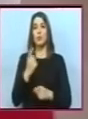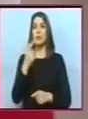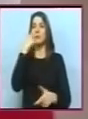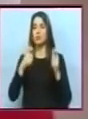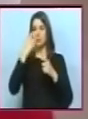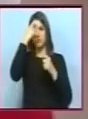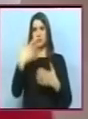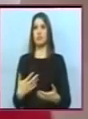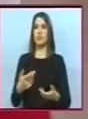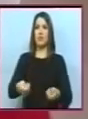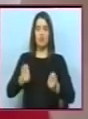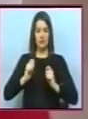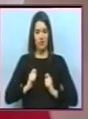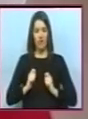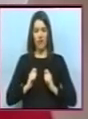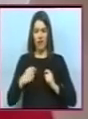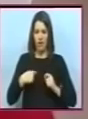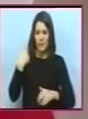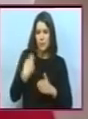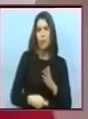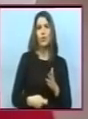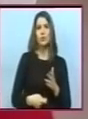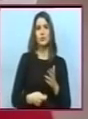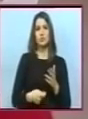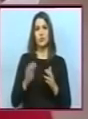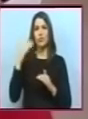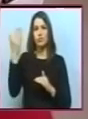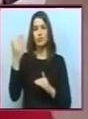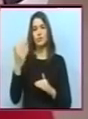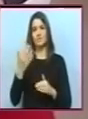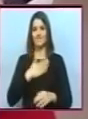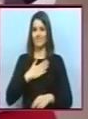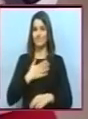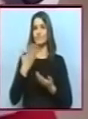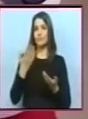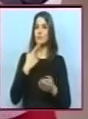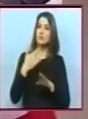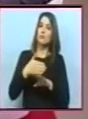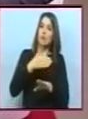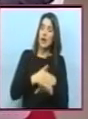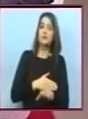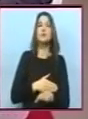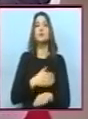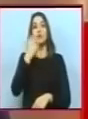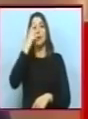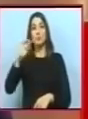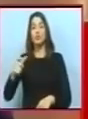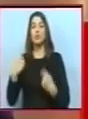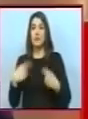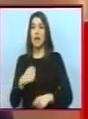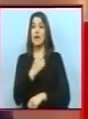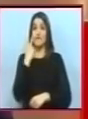surpreendidas, os herdeiros não serem surpreendidos com aquilo que vão ter que pagar mais tarde. Portanto, em vida, quem tem dinheiro, quem tem património para